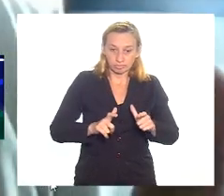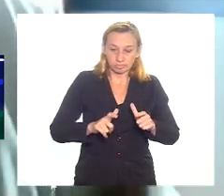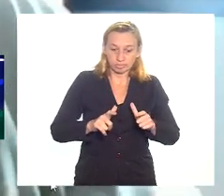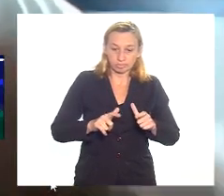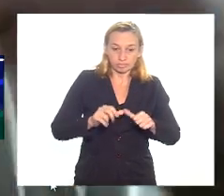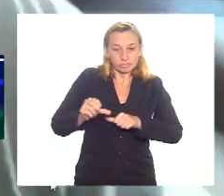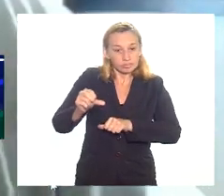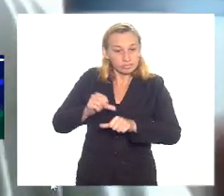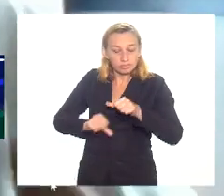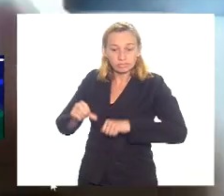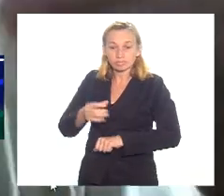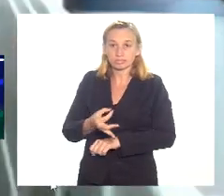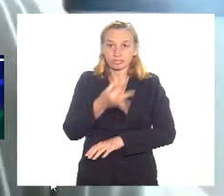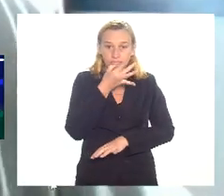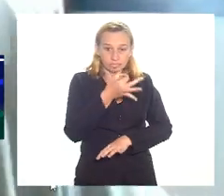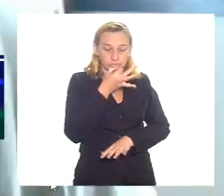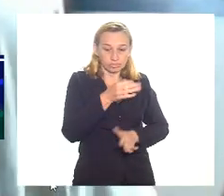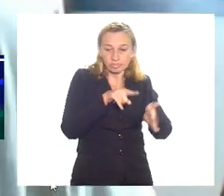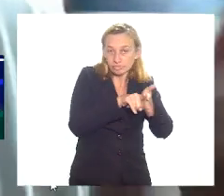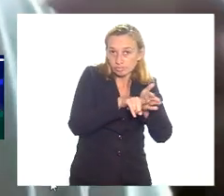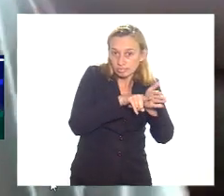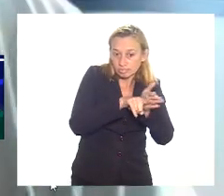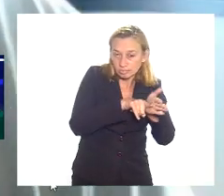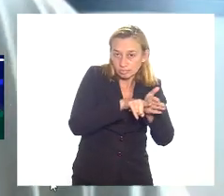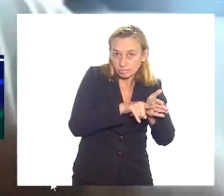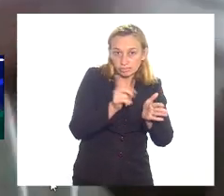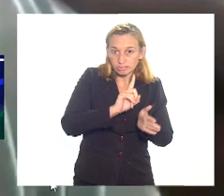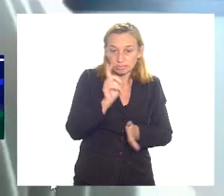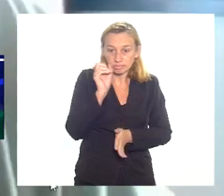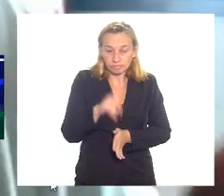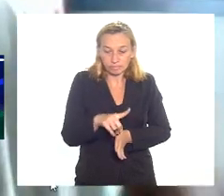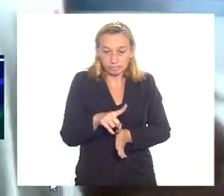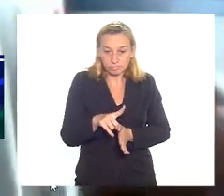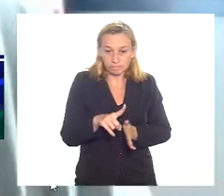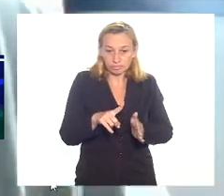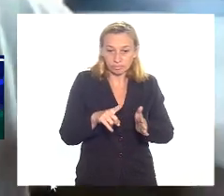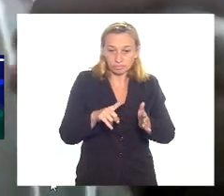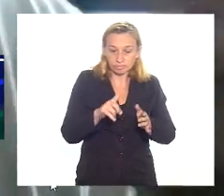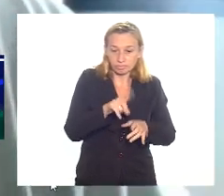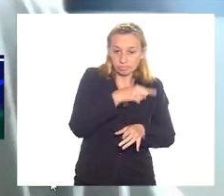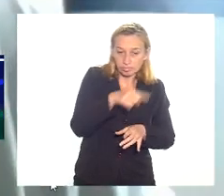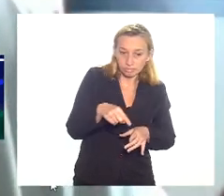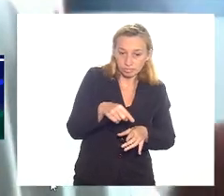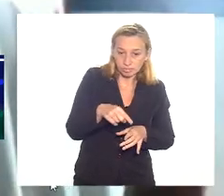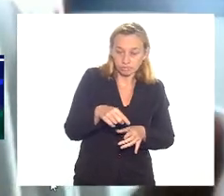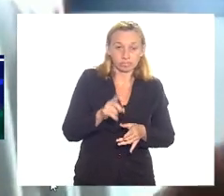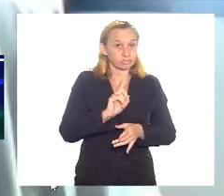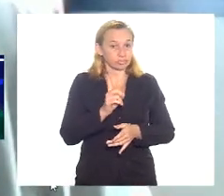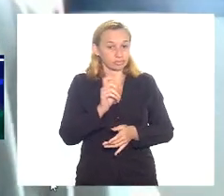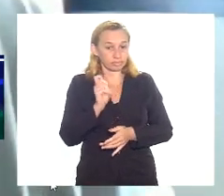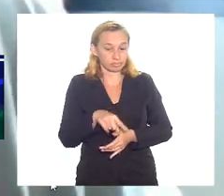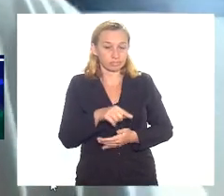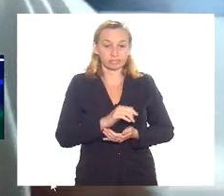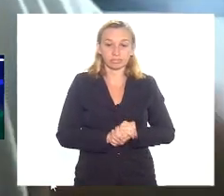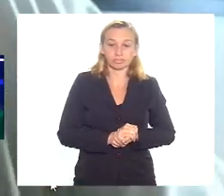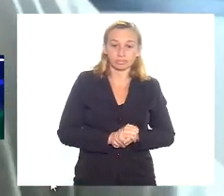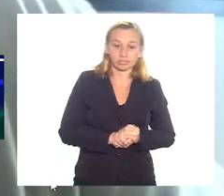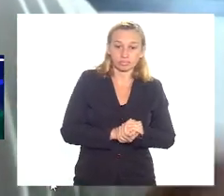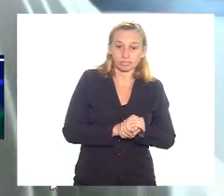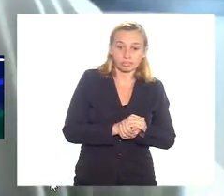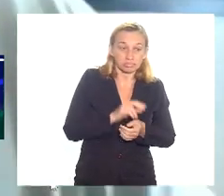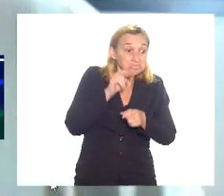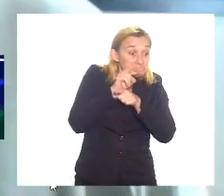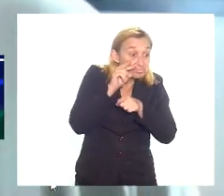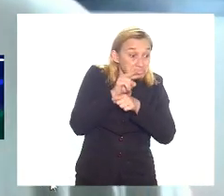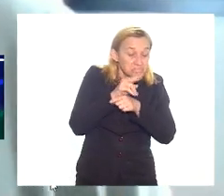de opiniões, de pesquisa, não é de censura, não é de bitola, não é de espionagem,